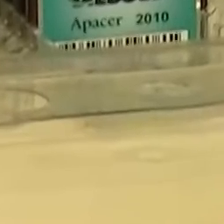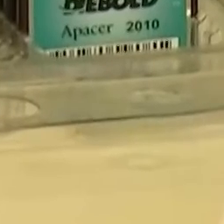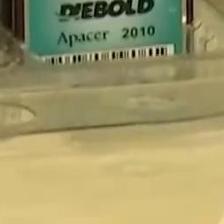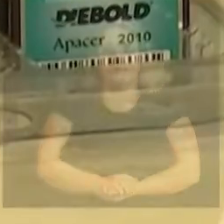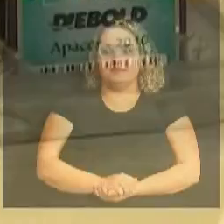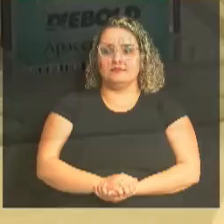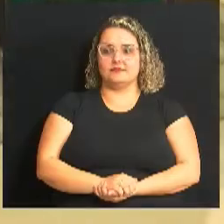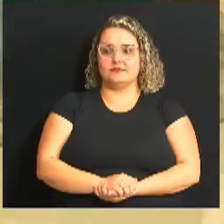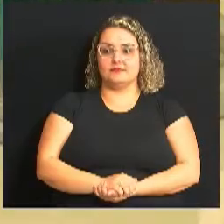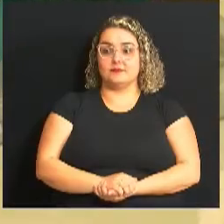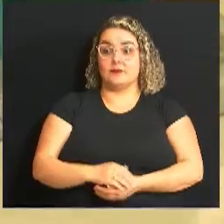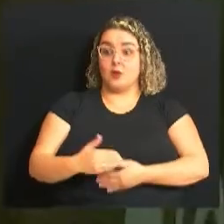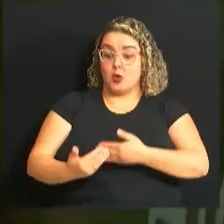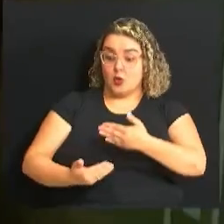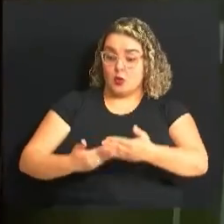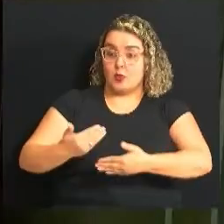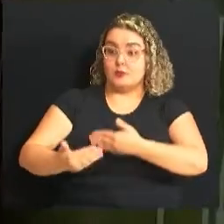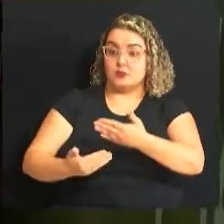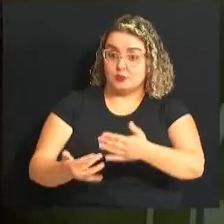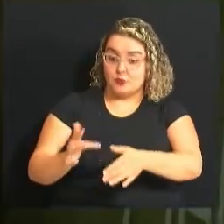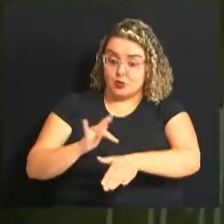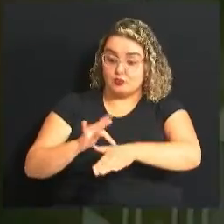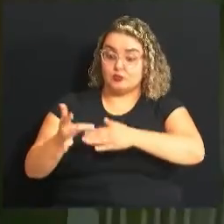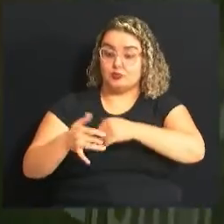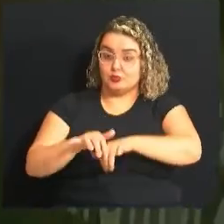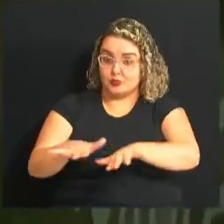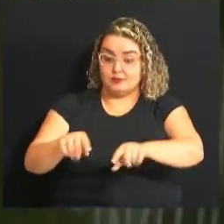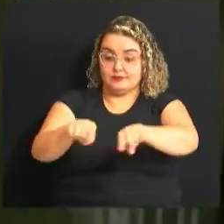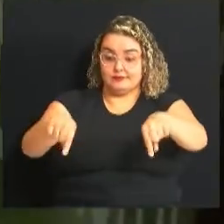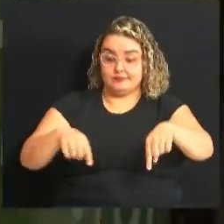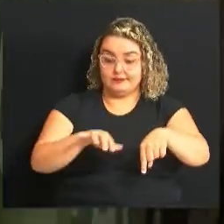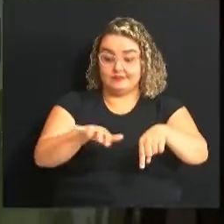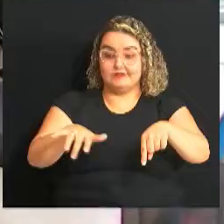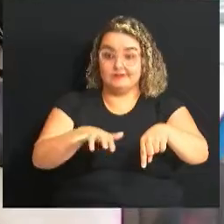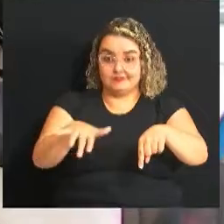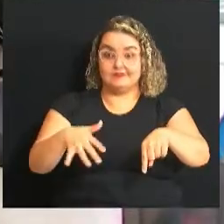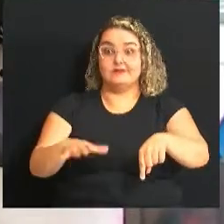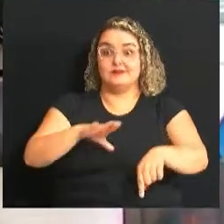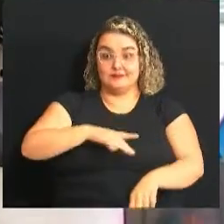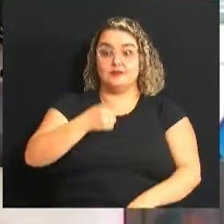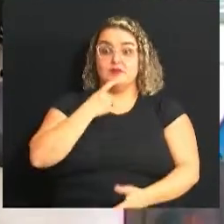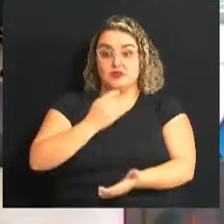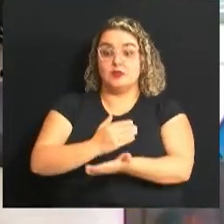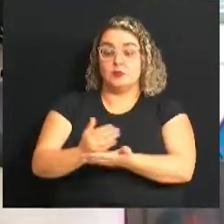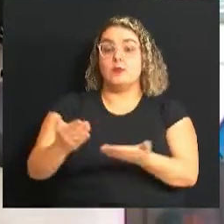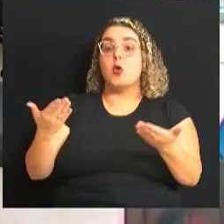O processo de geração de mídias para as urnas eletrônicas de Campinas já teve início.